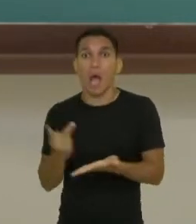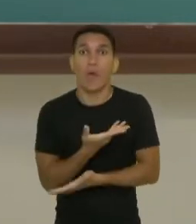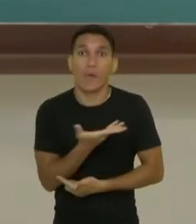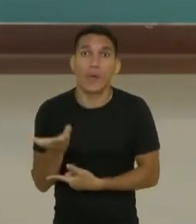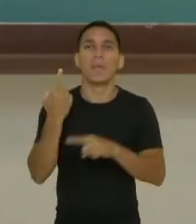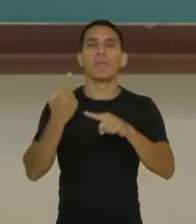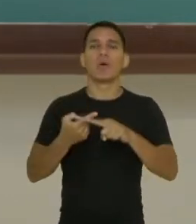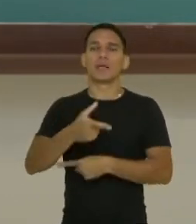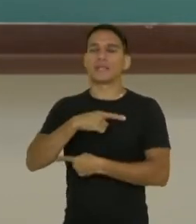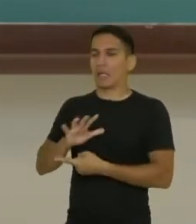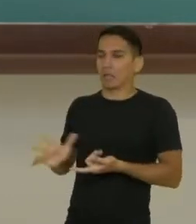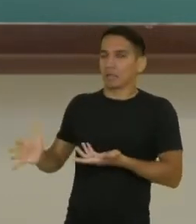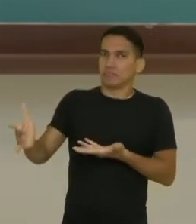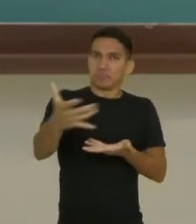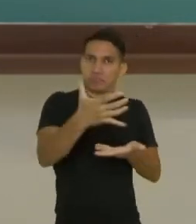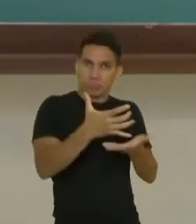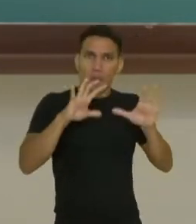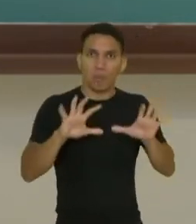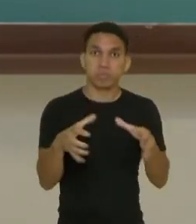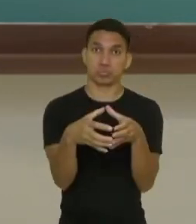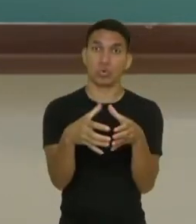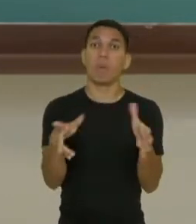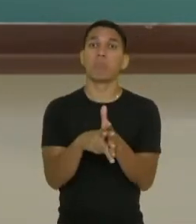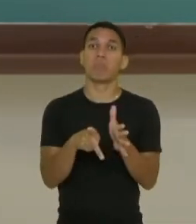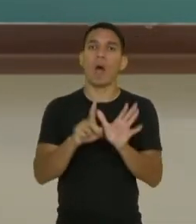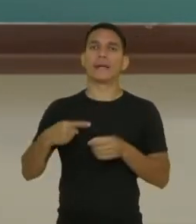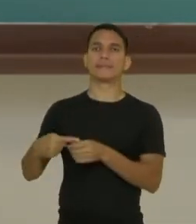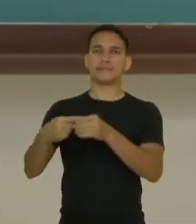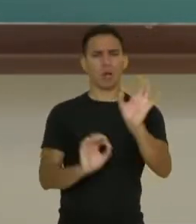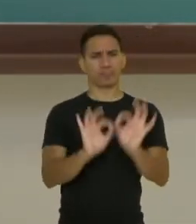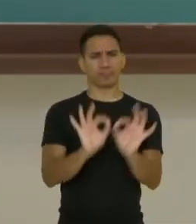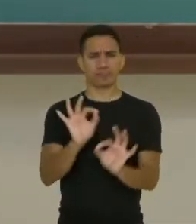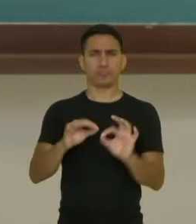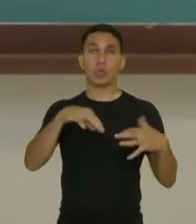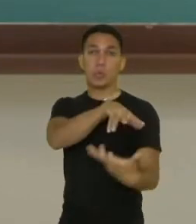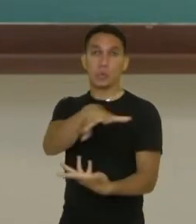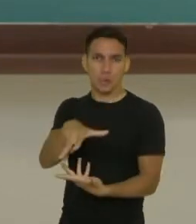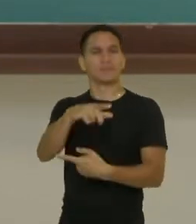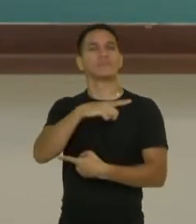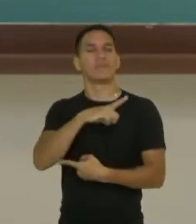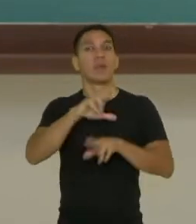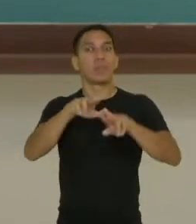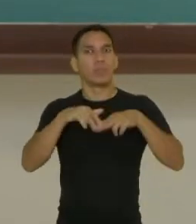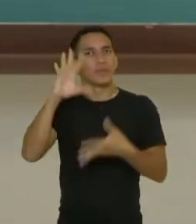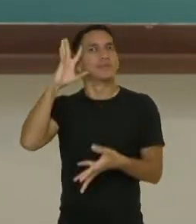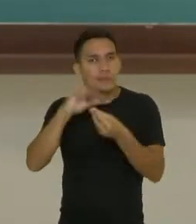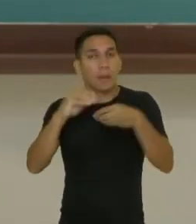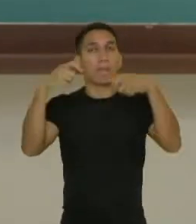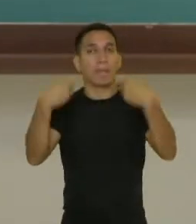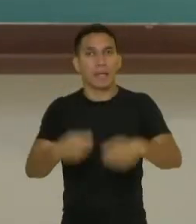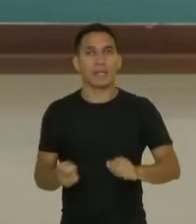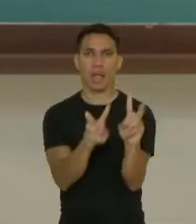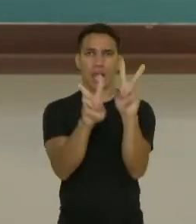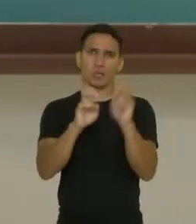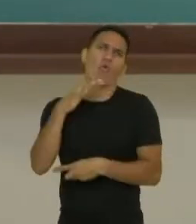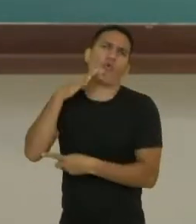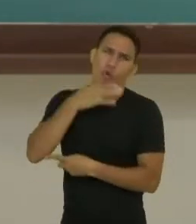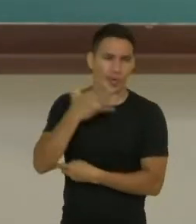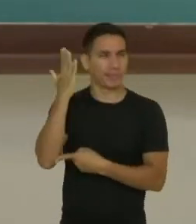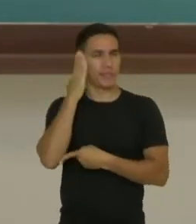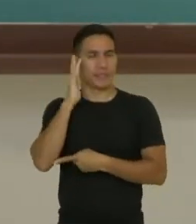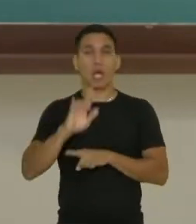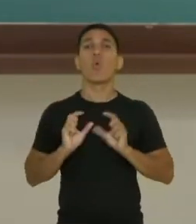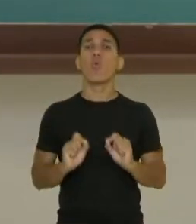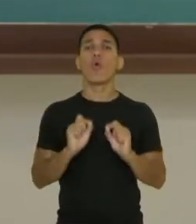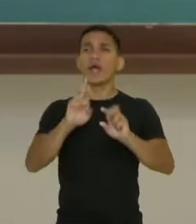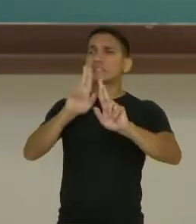rol de cidades planejadas em todo o planeta. Dessa maneira, temos que ter esse entendimento e, lógico, saber a dificuldade